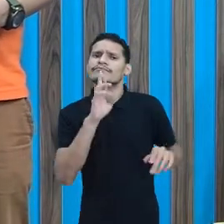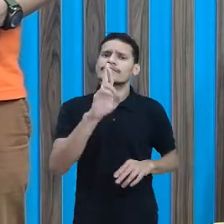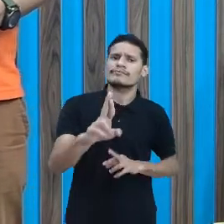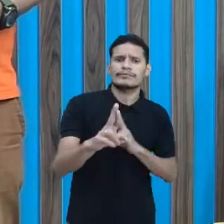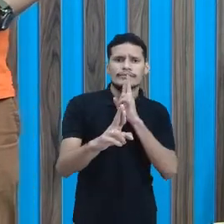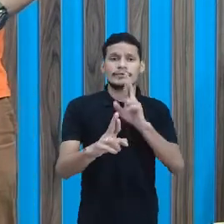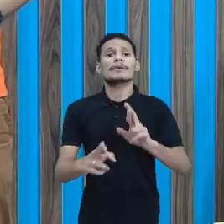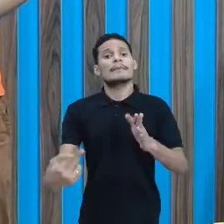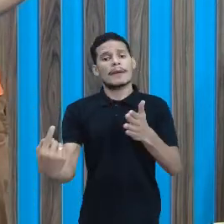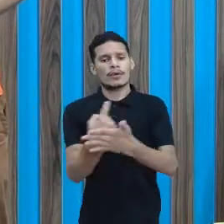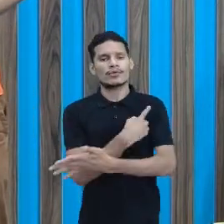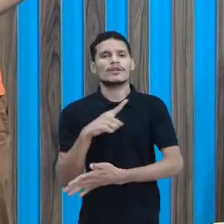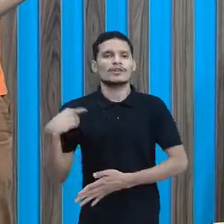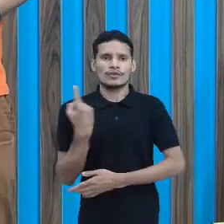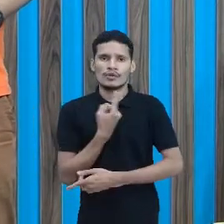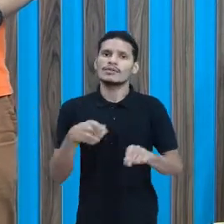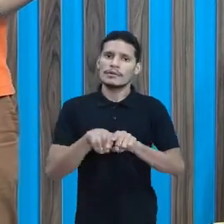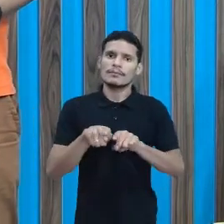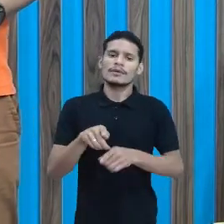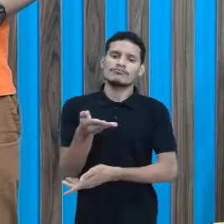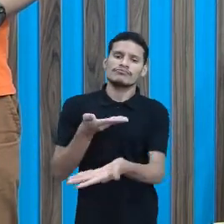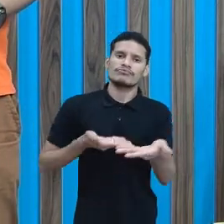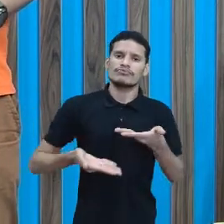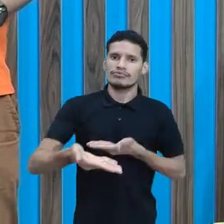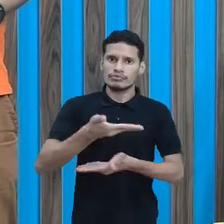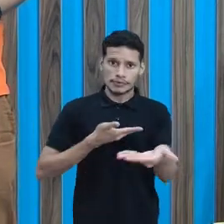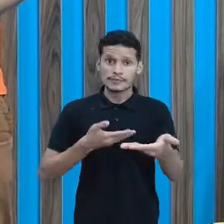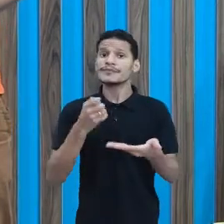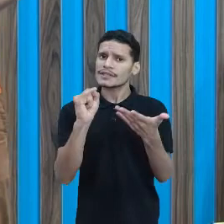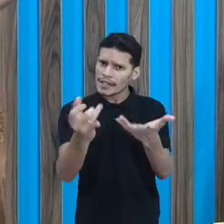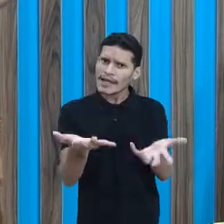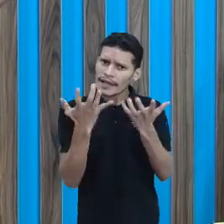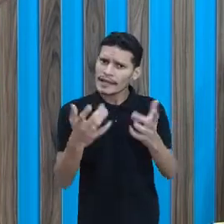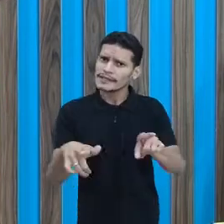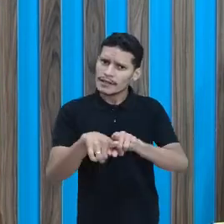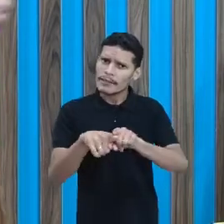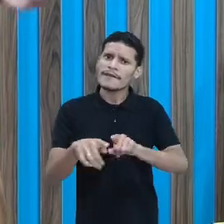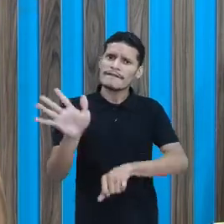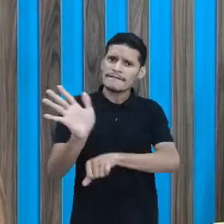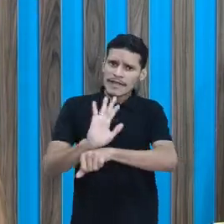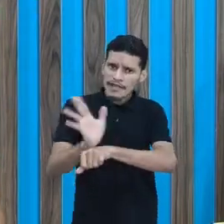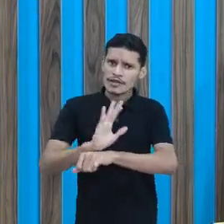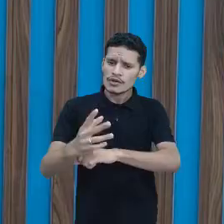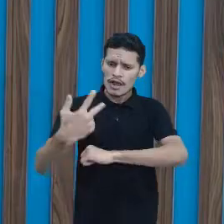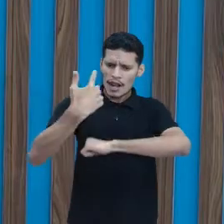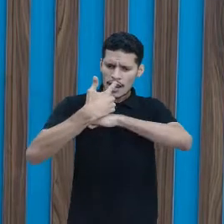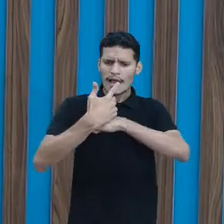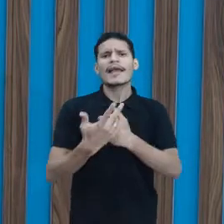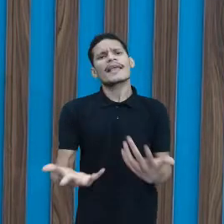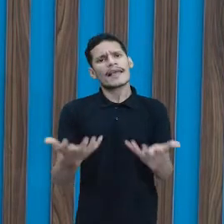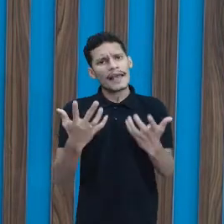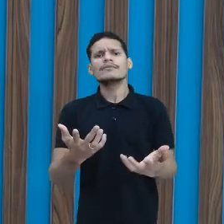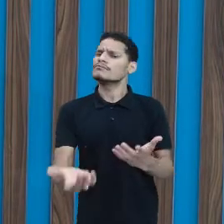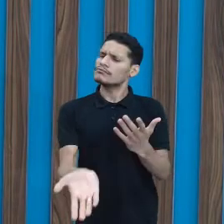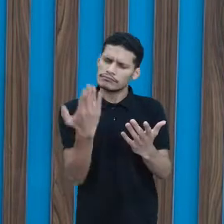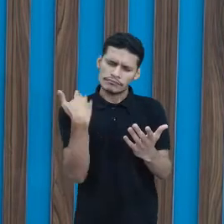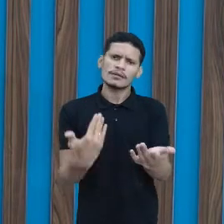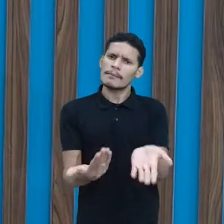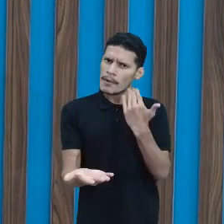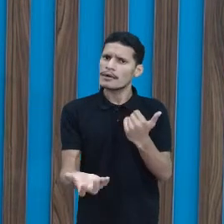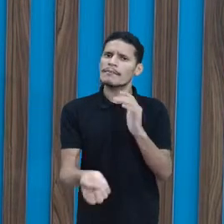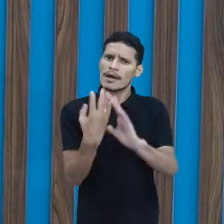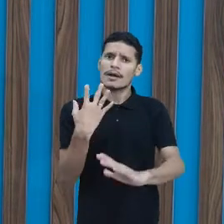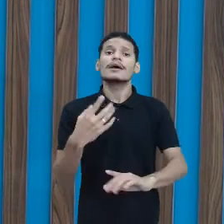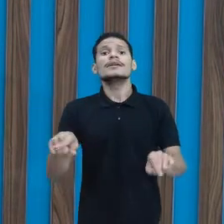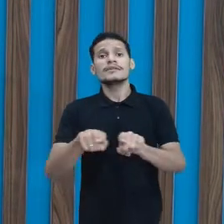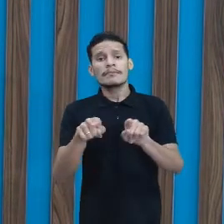aqui, a gente interage aqui, tá? Se quiser mandar um vídeo para a gente, pode mandar também, não é isso, professor? Pode mandar também para um vídeo para a gente, não é isso? Pode mandar um vídeo, pode marcar a gente